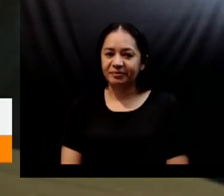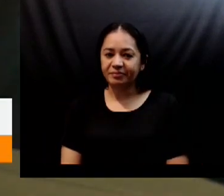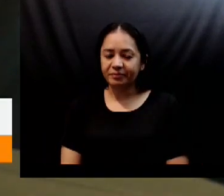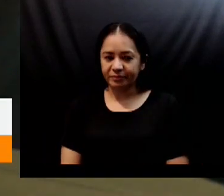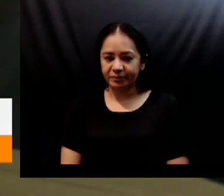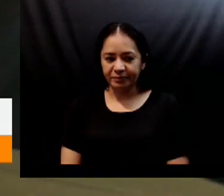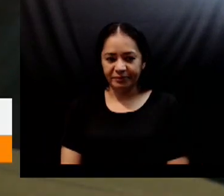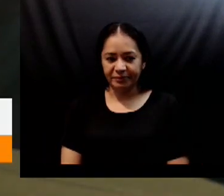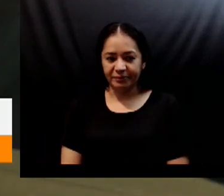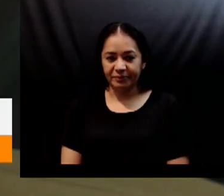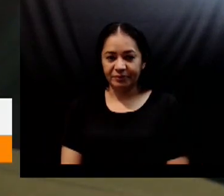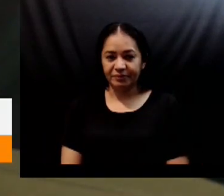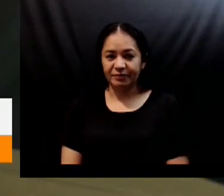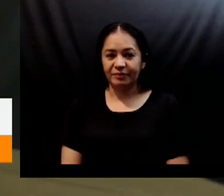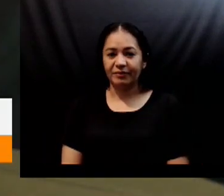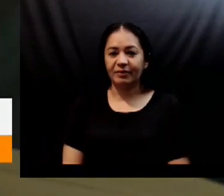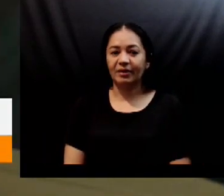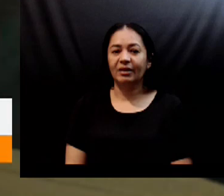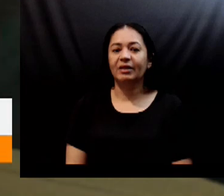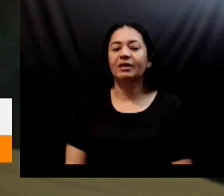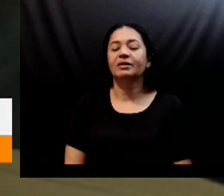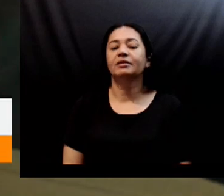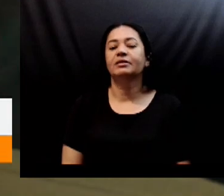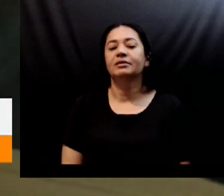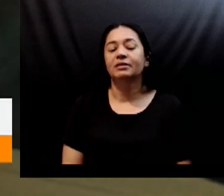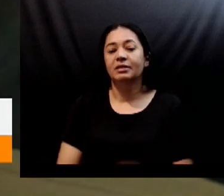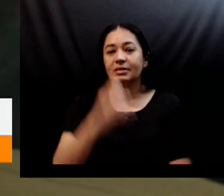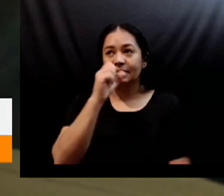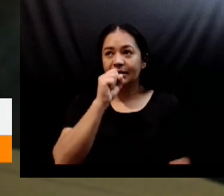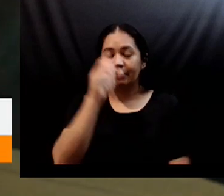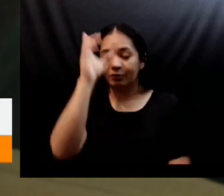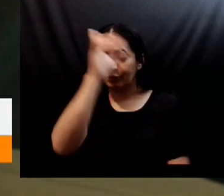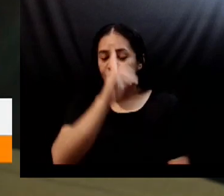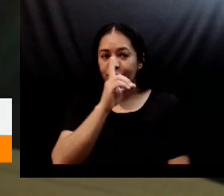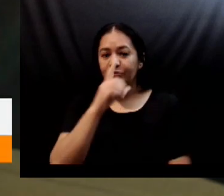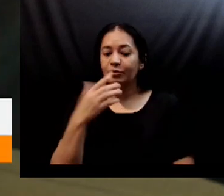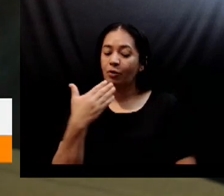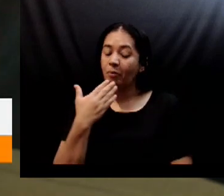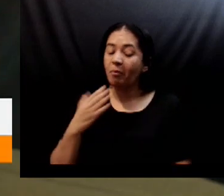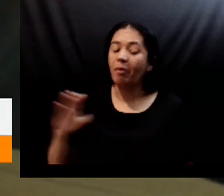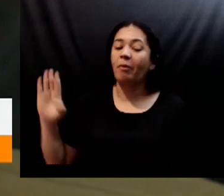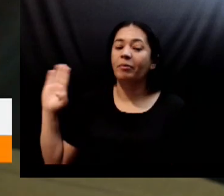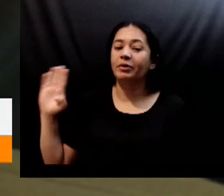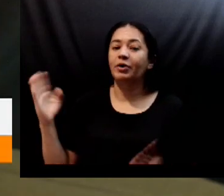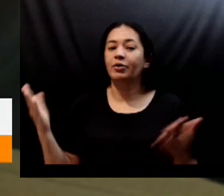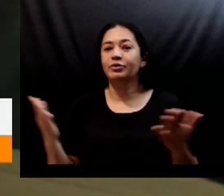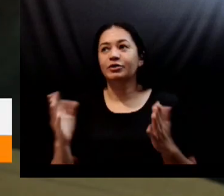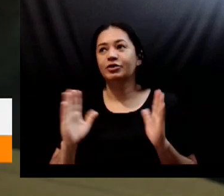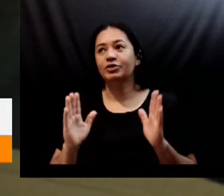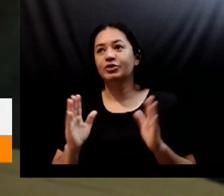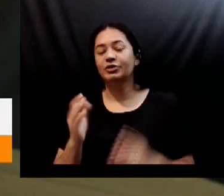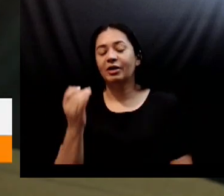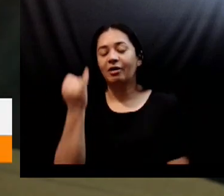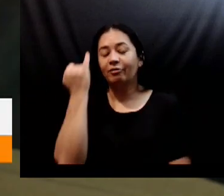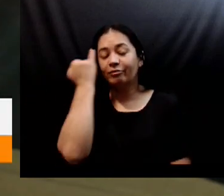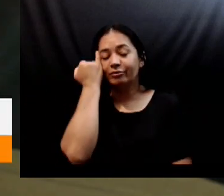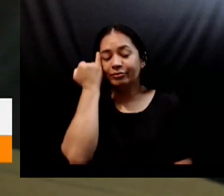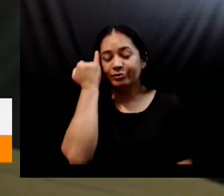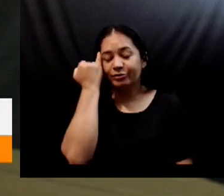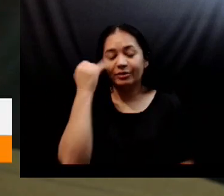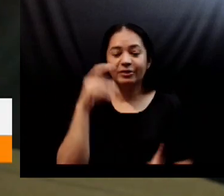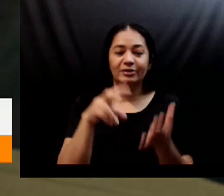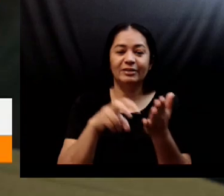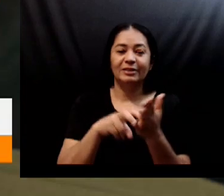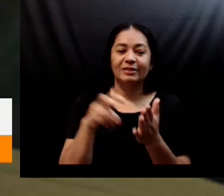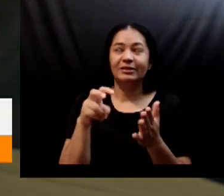de semana promete, né? E aí a gente tá na sexta-feira, hoje já vem aquela preguicinha de manhã, né? Foi meio amarrado para levantar